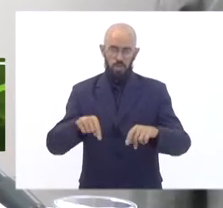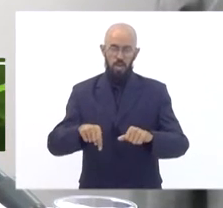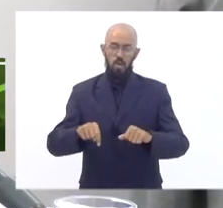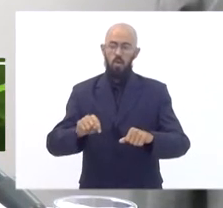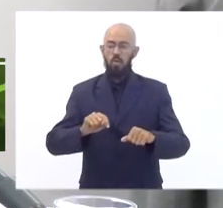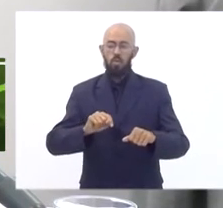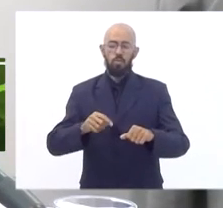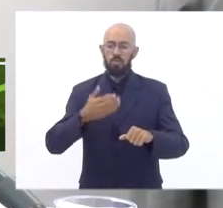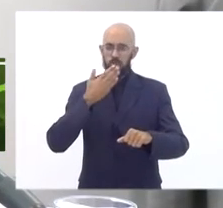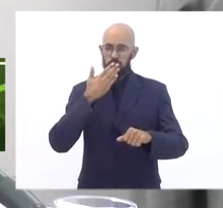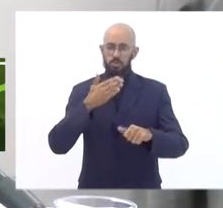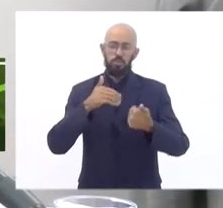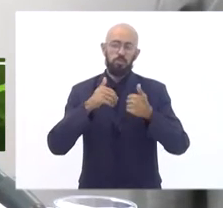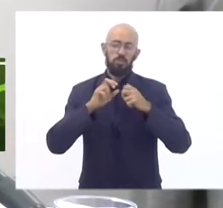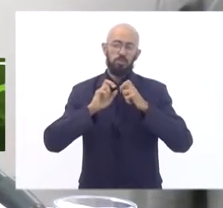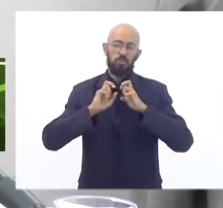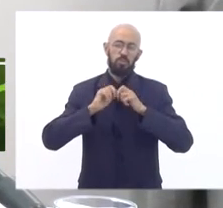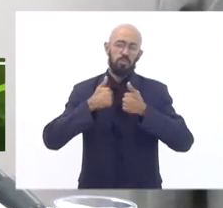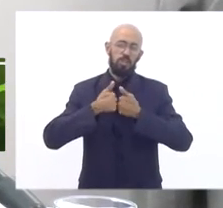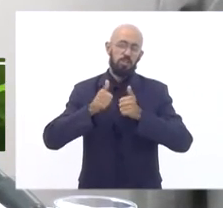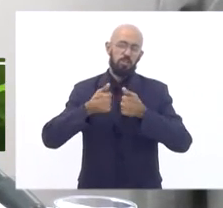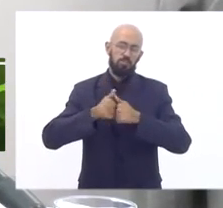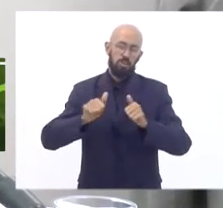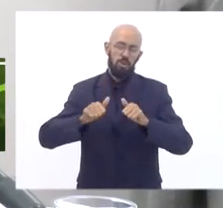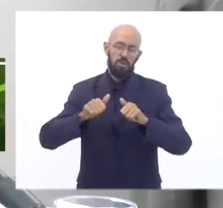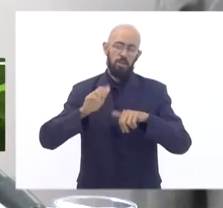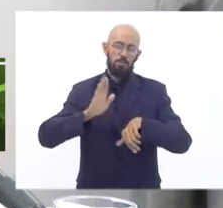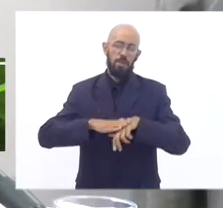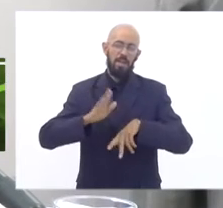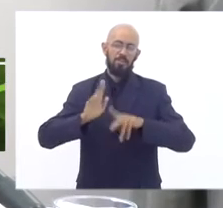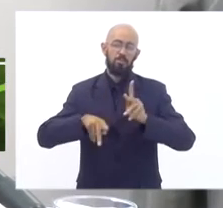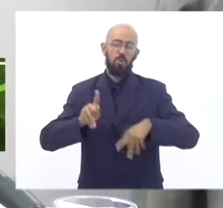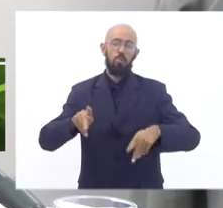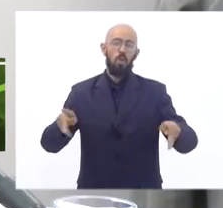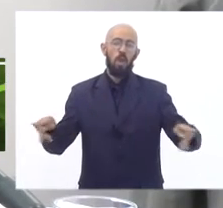atende particularmente a população trabalhadora mais